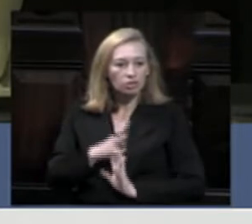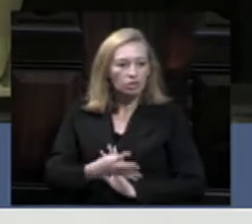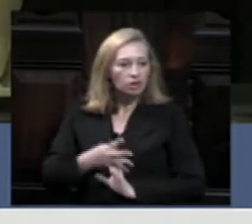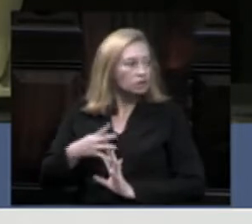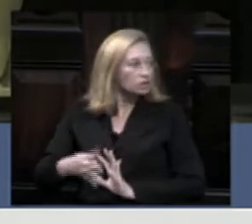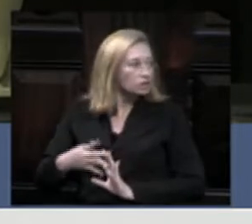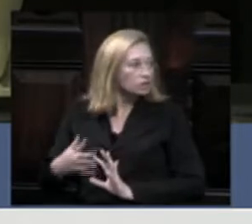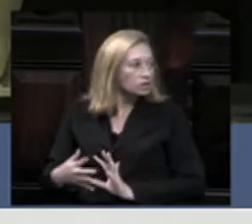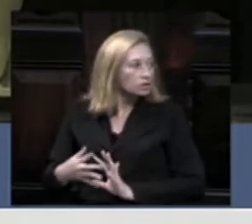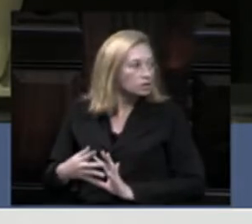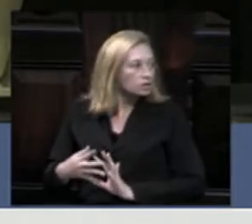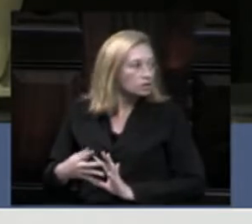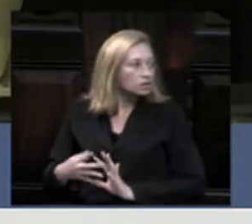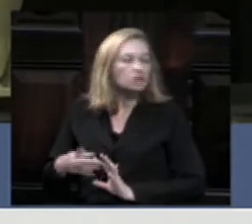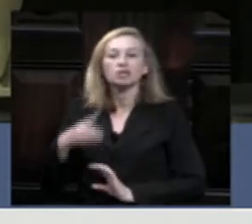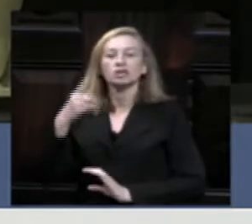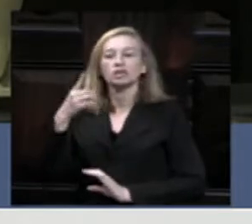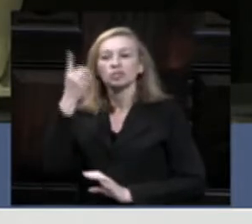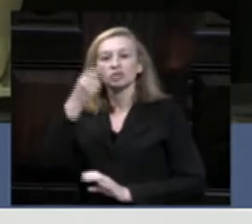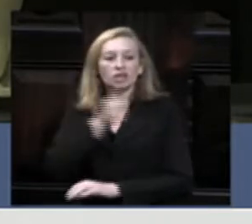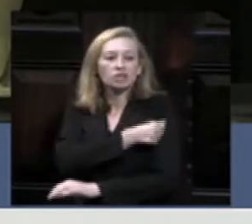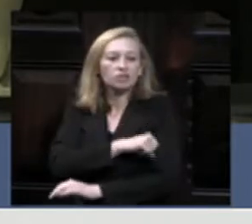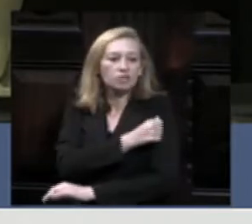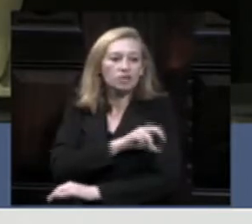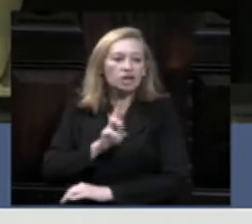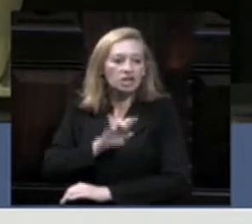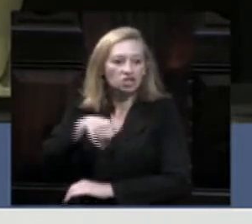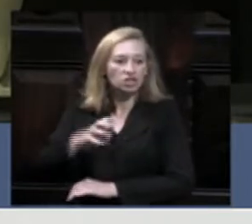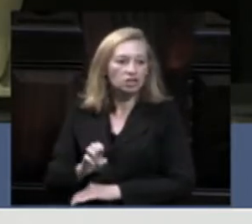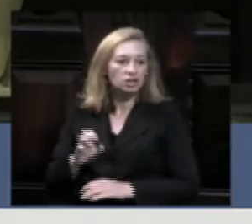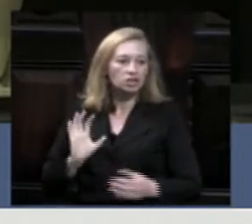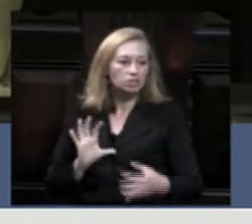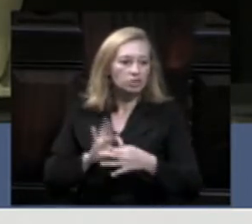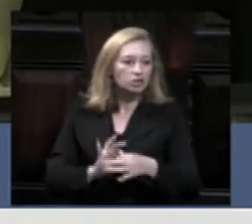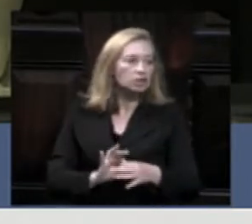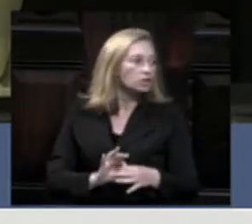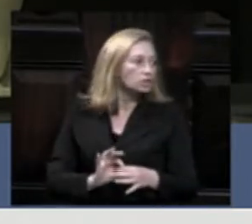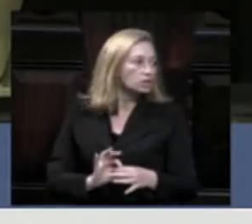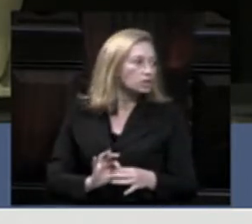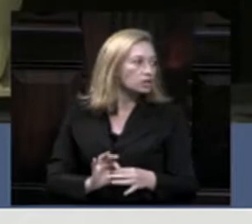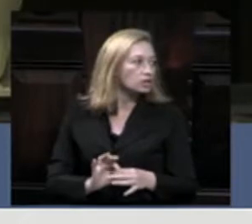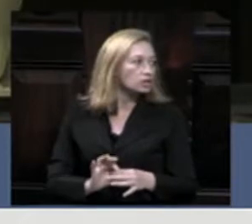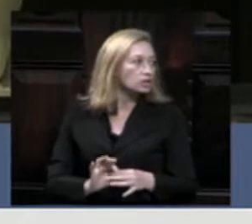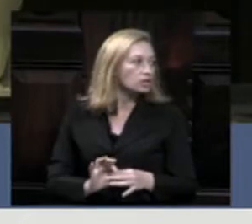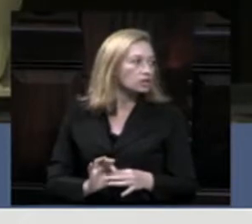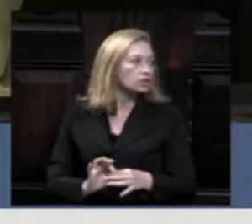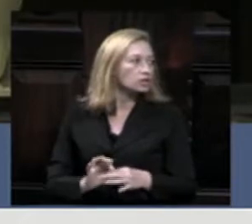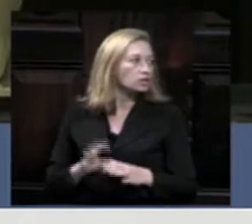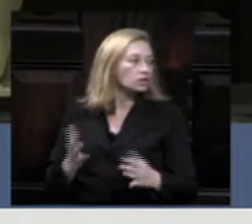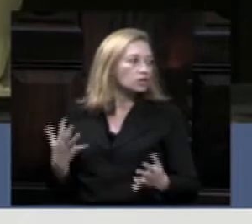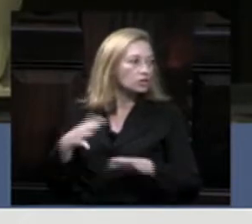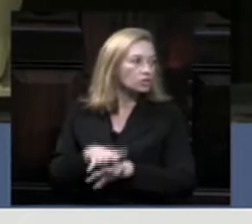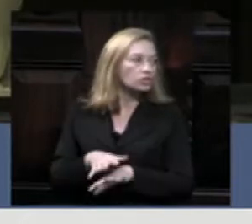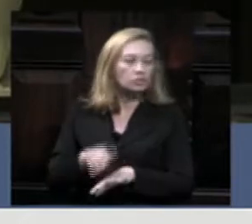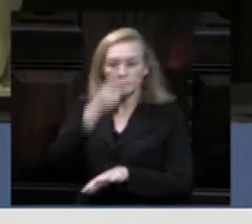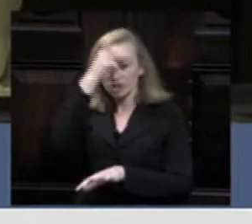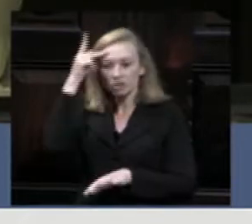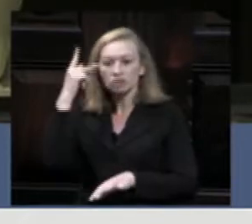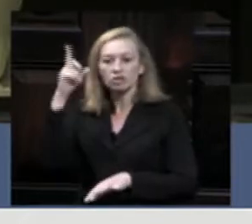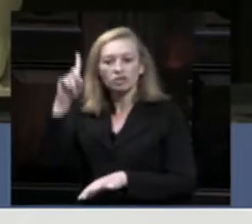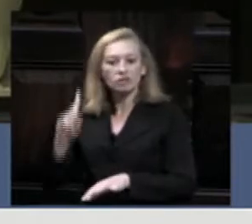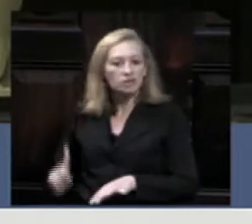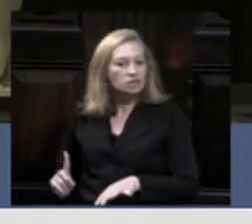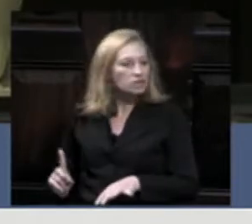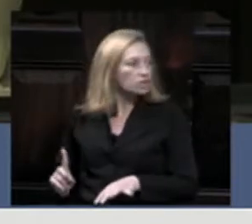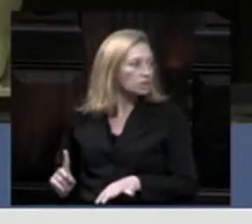deputada enfermeira Rejane. Redação final assim emendada. Que institui o Programa de Inclusão de Pessoas com Deficiência no